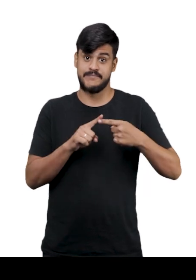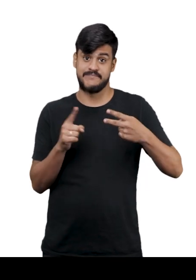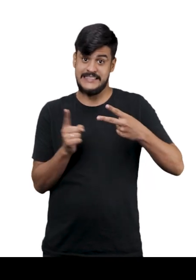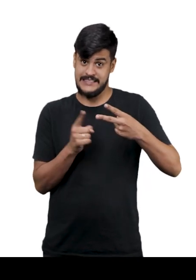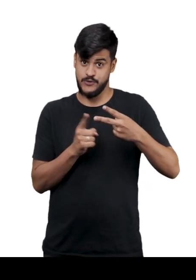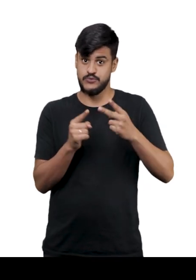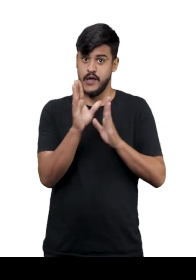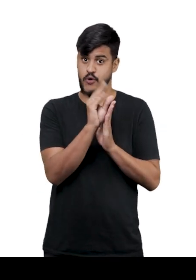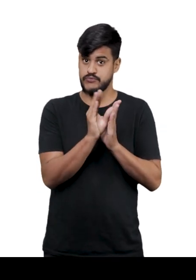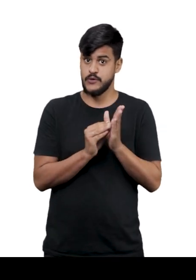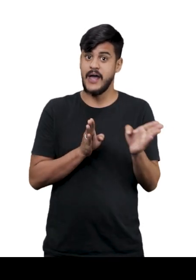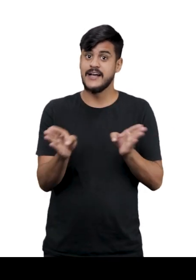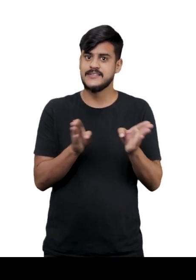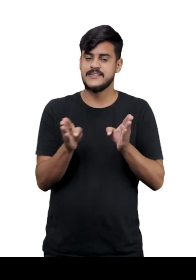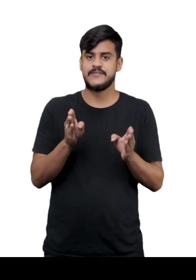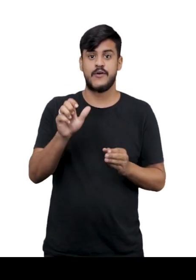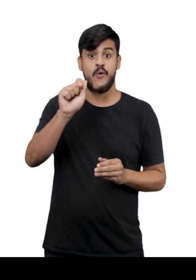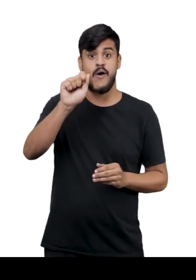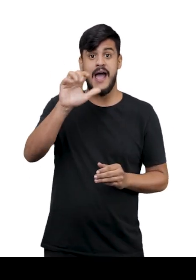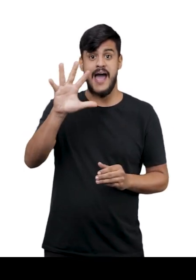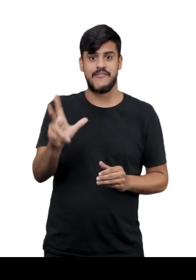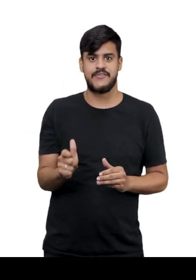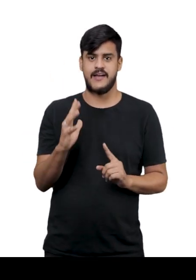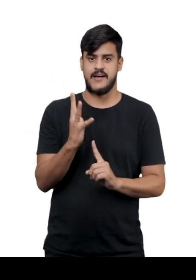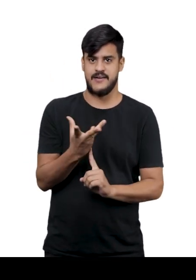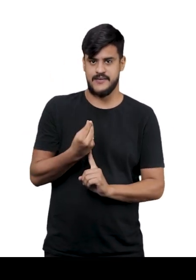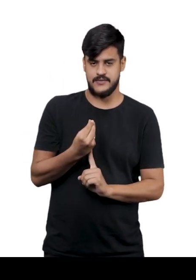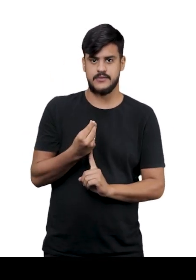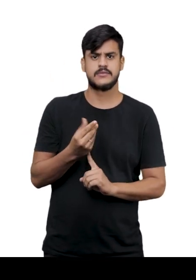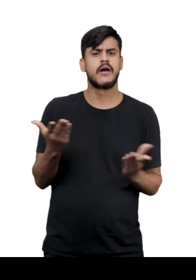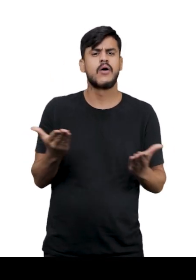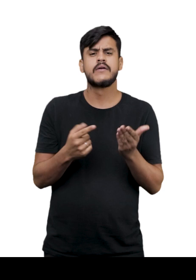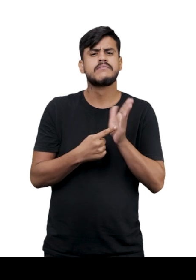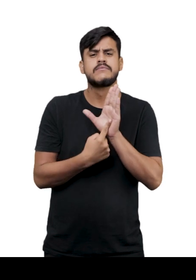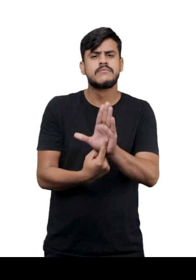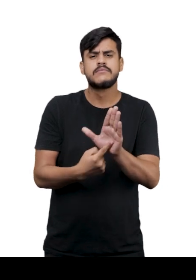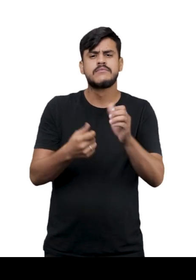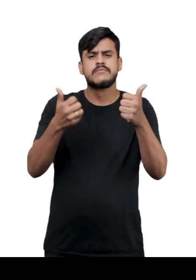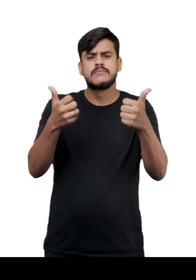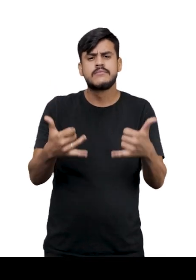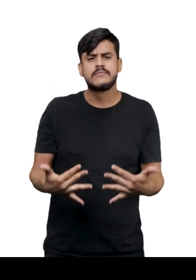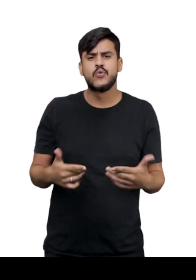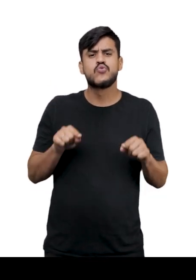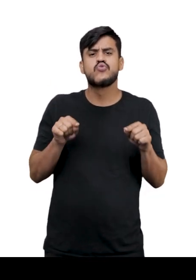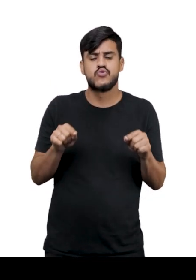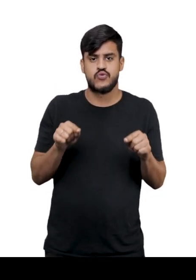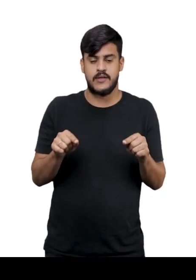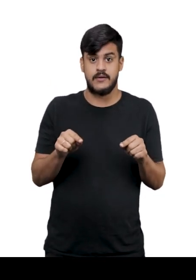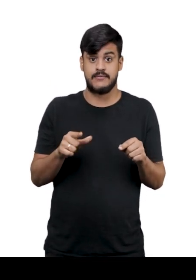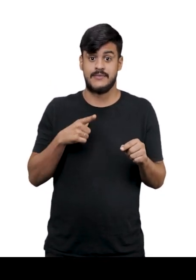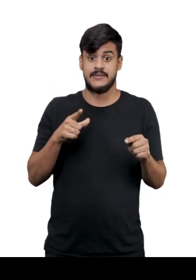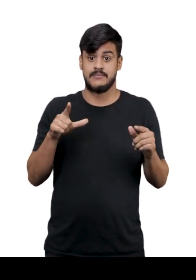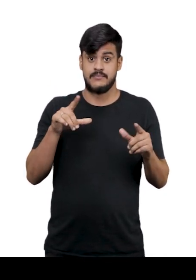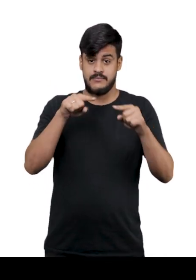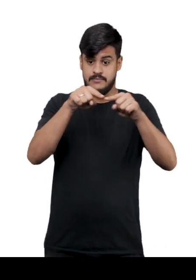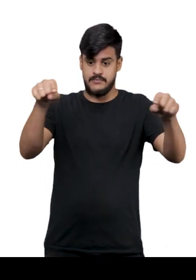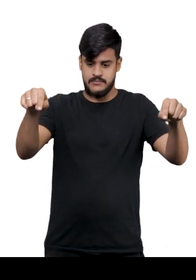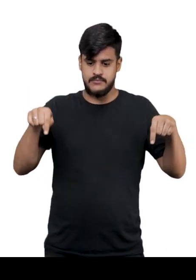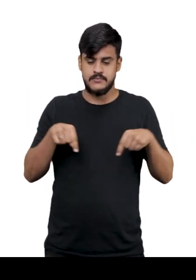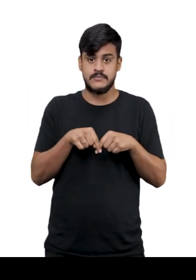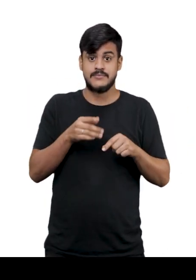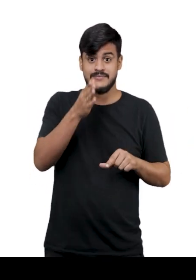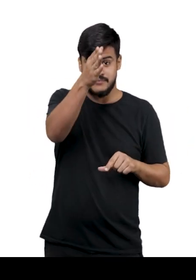Nesta segunda faixa do conteúdo acessível de Artes da África, abordamos a outra parcela da exposição,